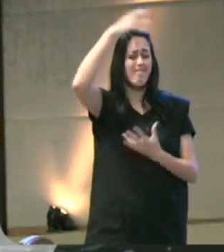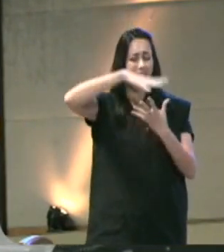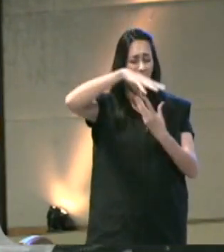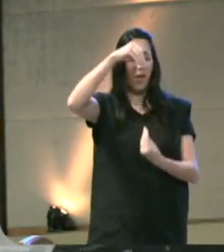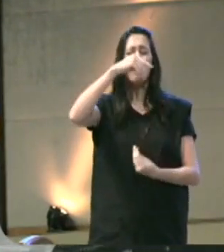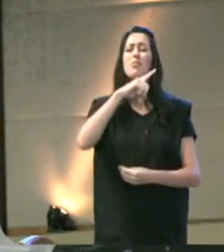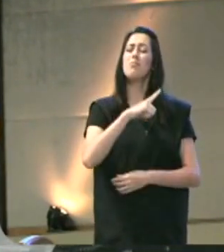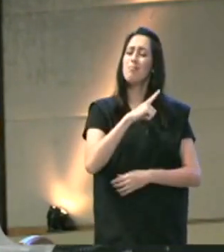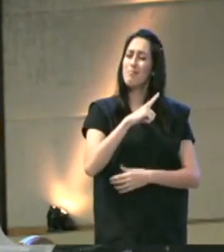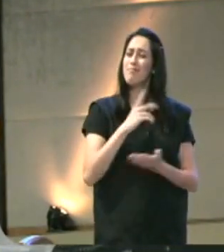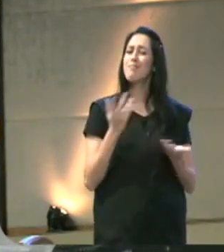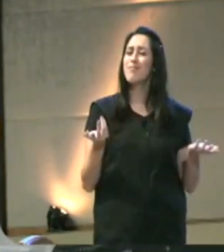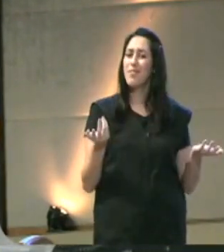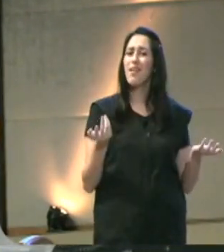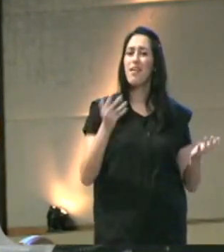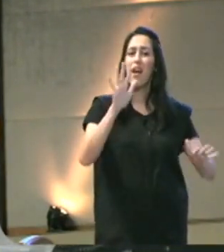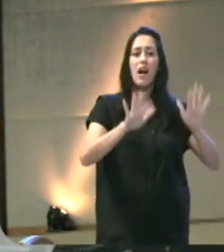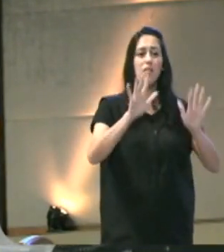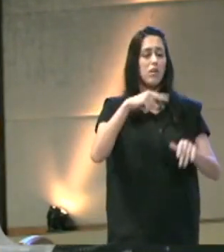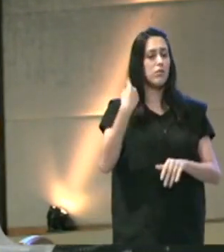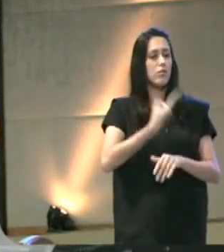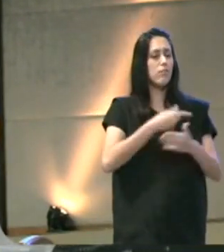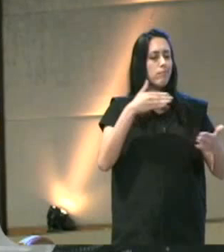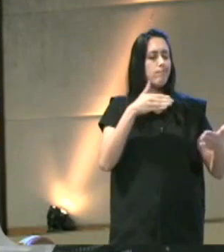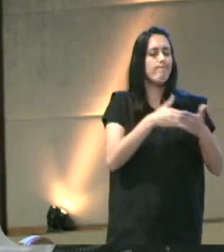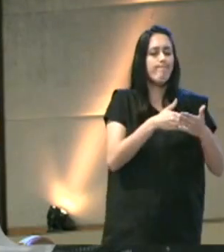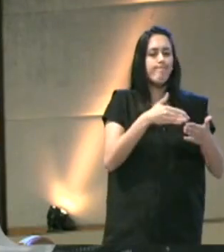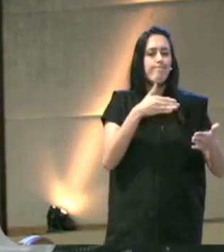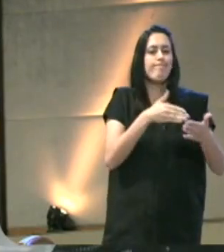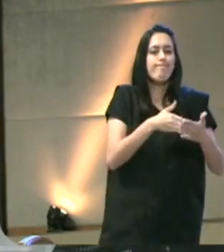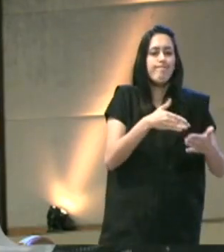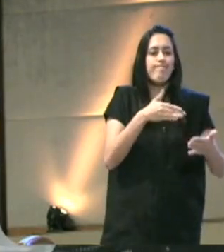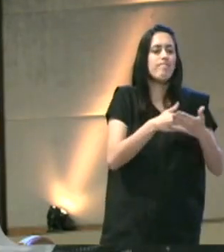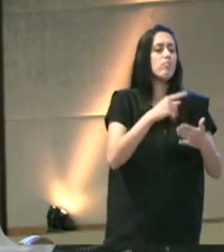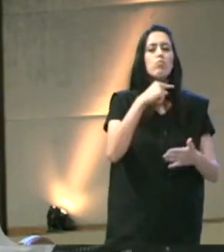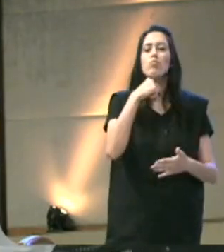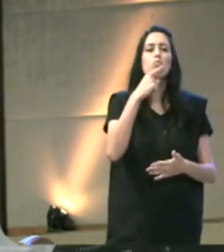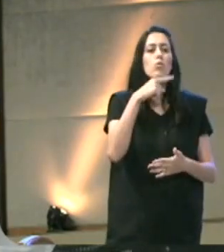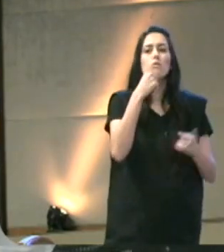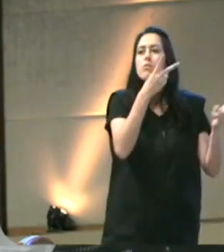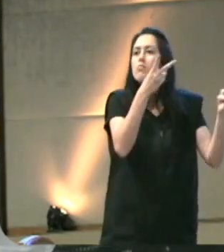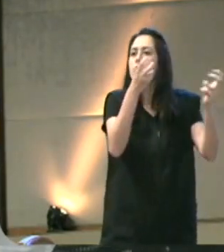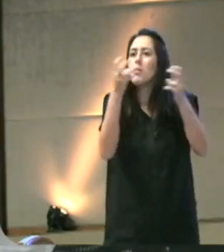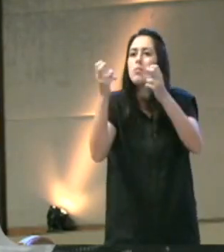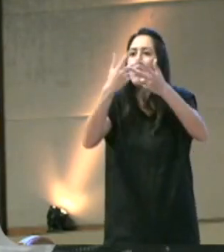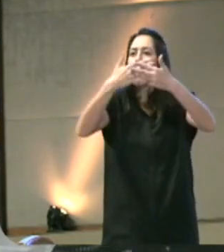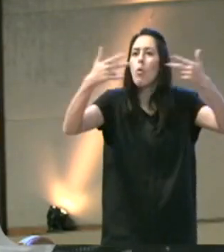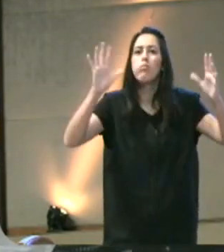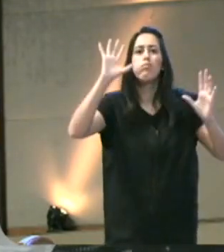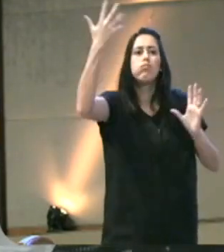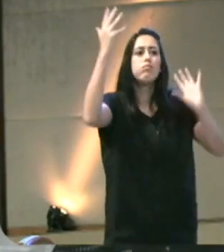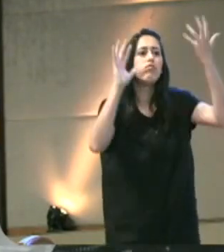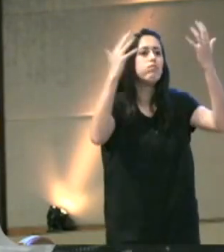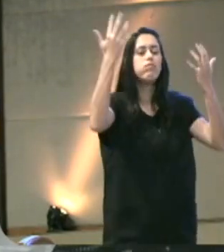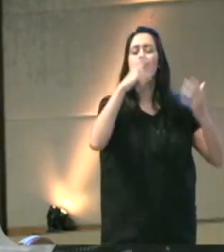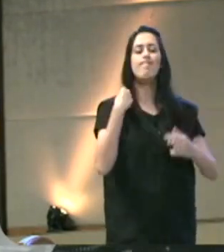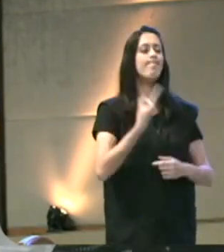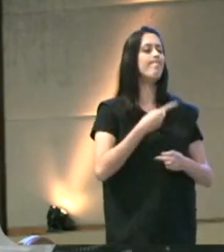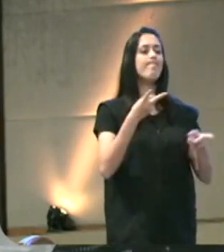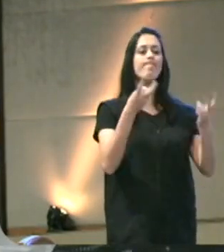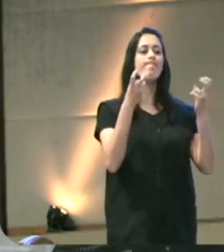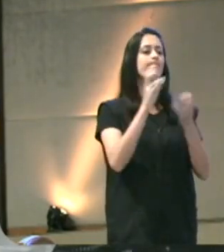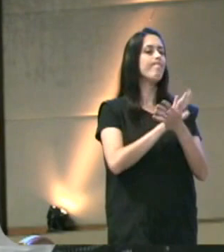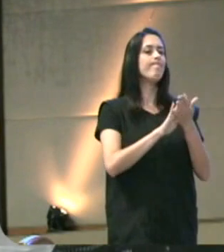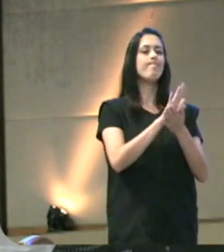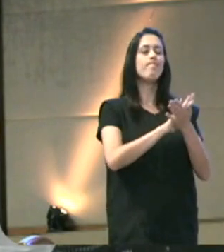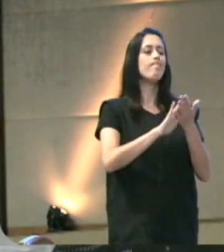cegueira espiritual nos impede de ver a realidade espiritual que nos cerca. E às vezes